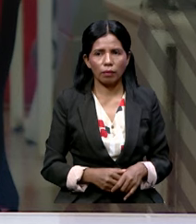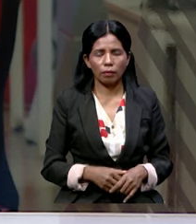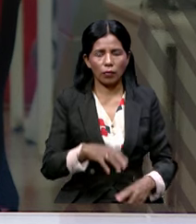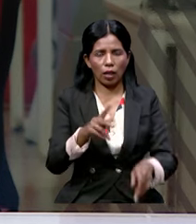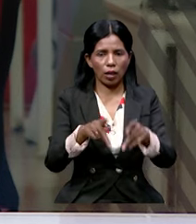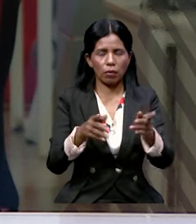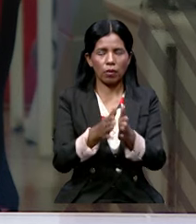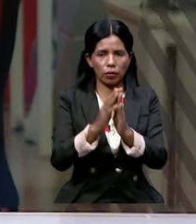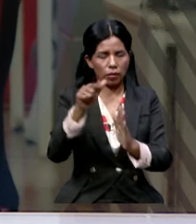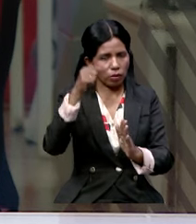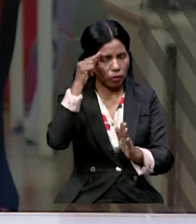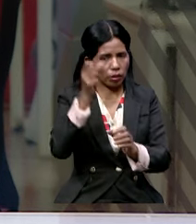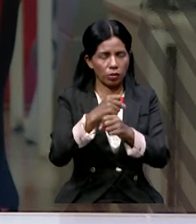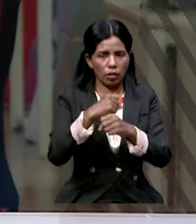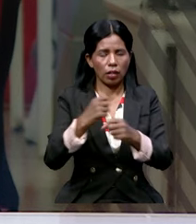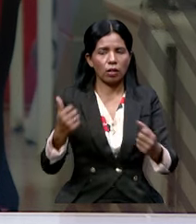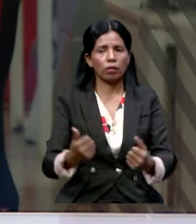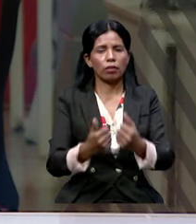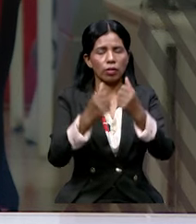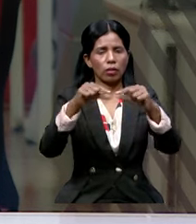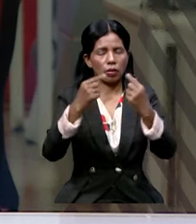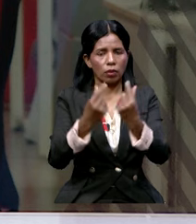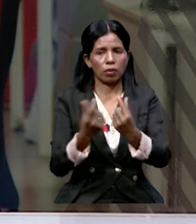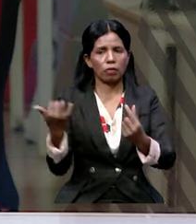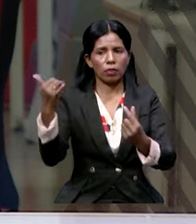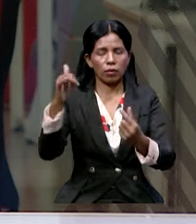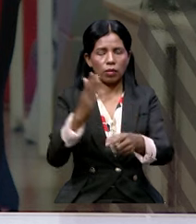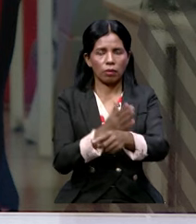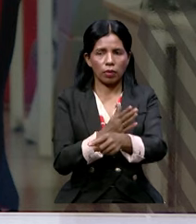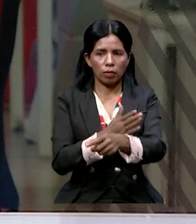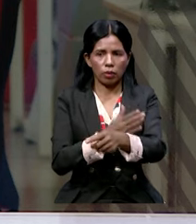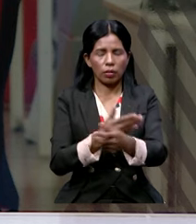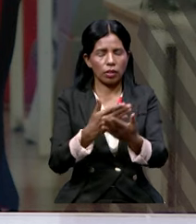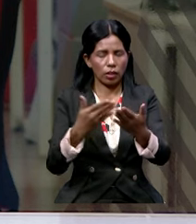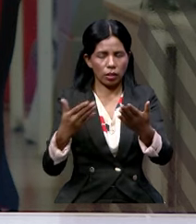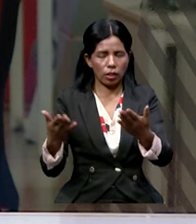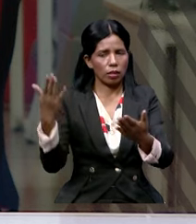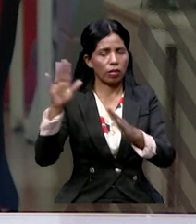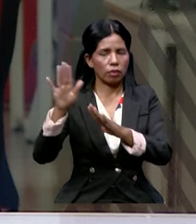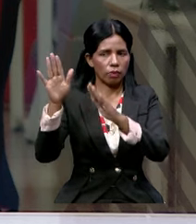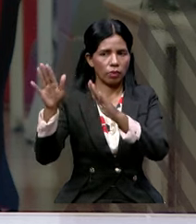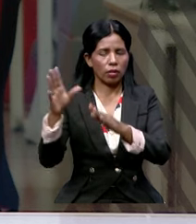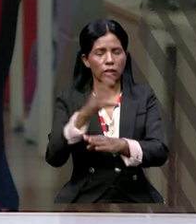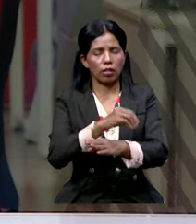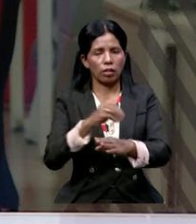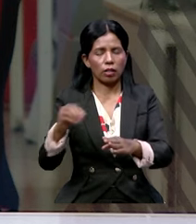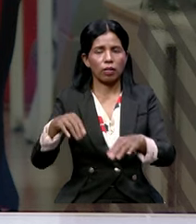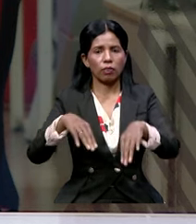Comunidade Russo Governo atual a competição ba grupo Siranebe promove produto local e a feira nacional.